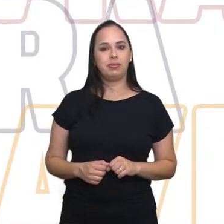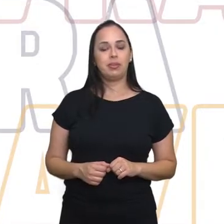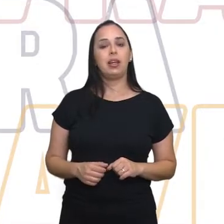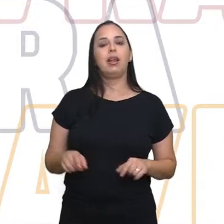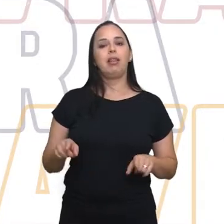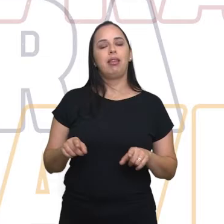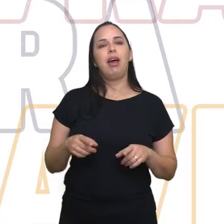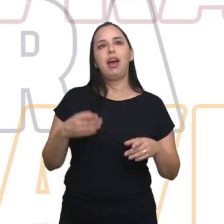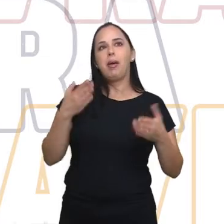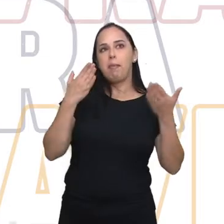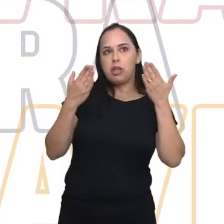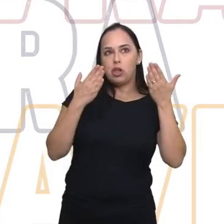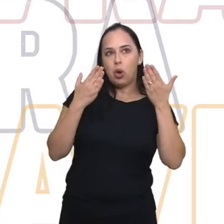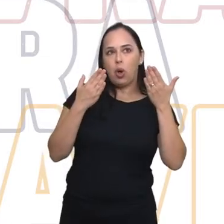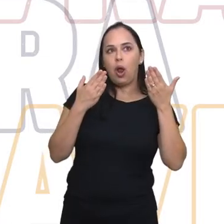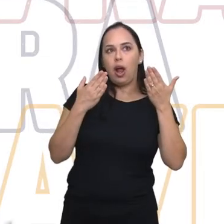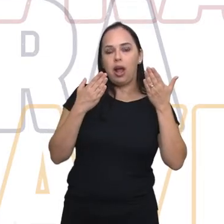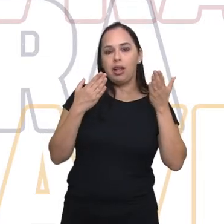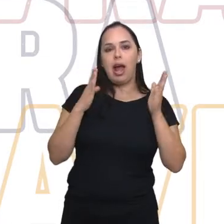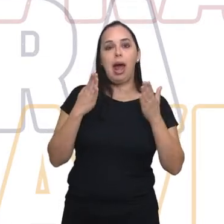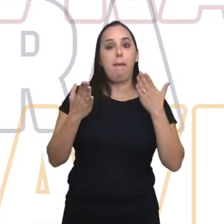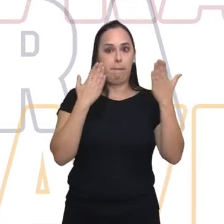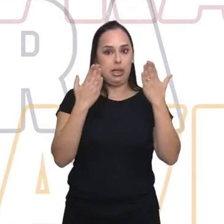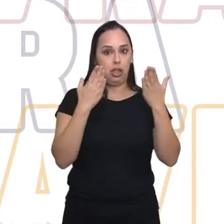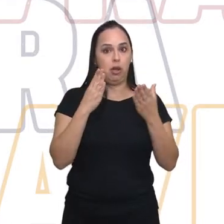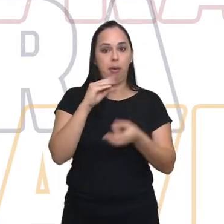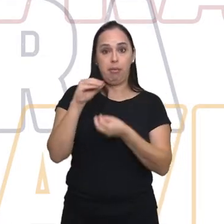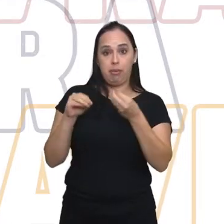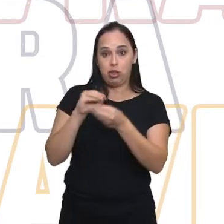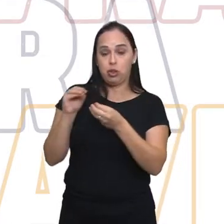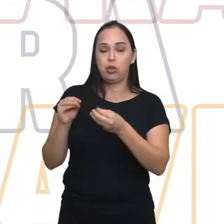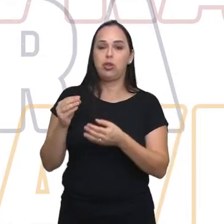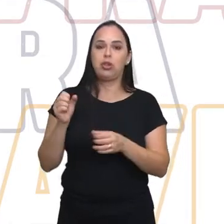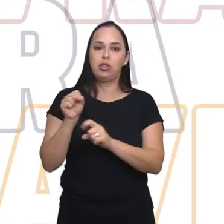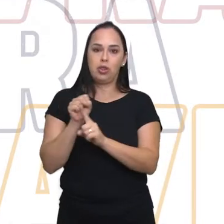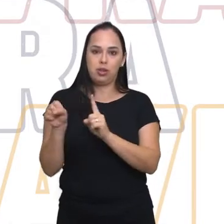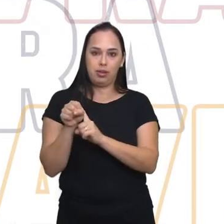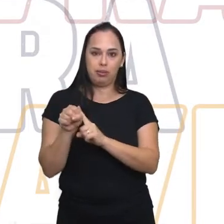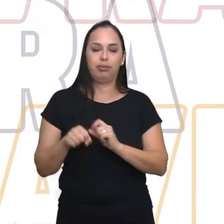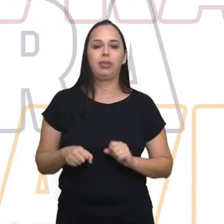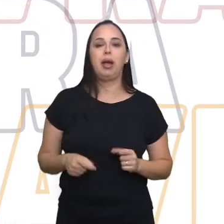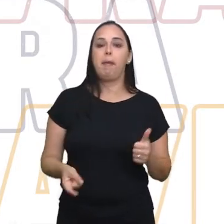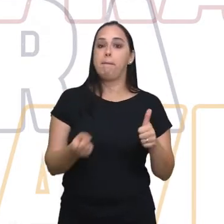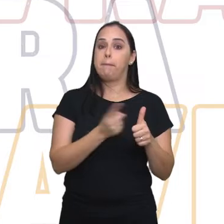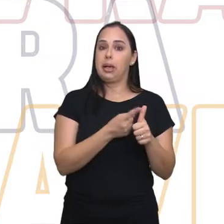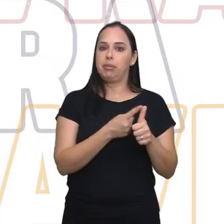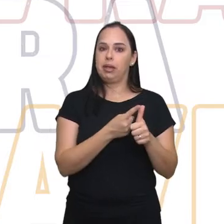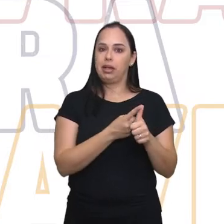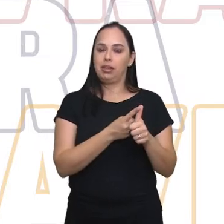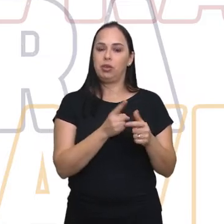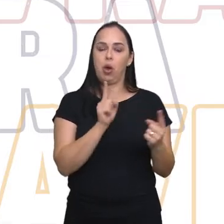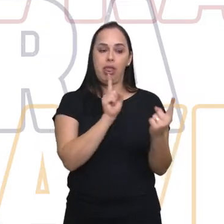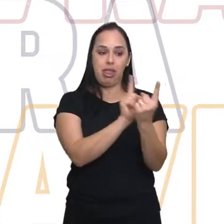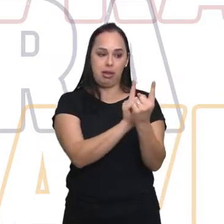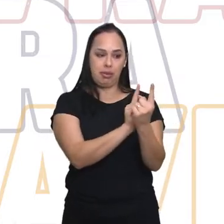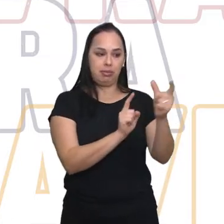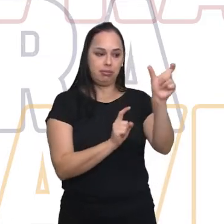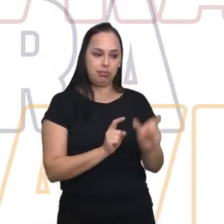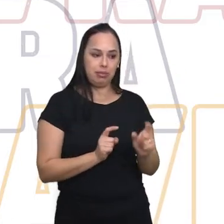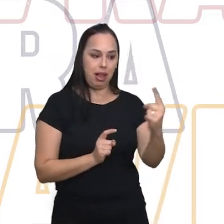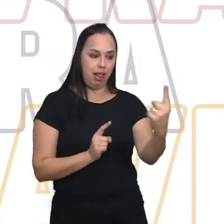Não só psicológico, né? A gente sempre fala que é o psicossocial. O assistente social faz o primeiro atendimento dessa pessoa quando